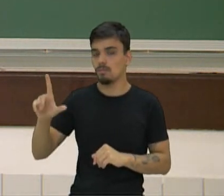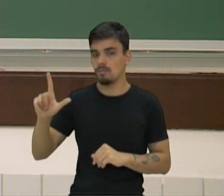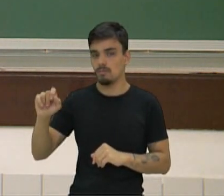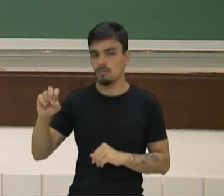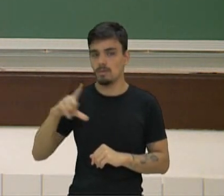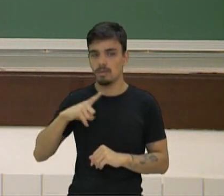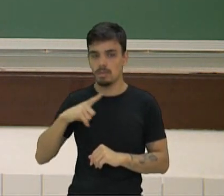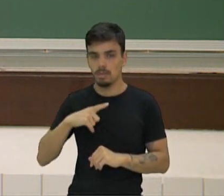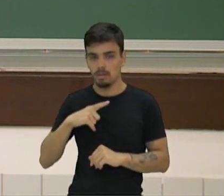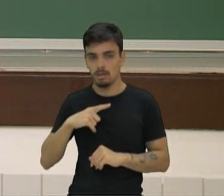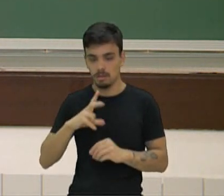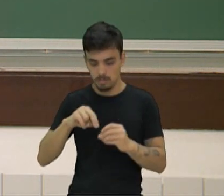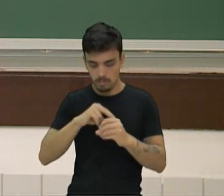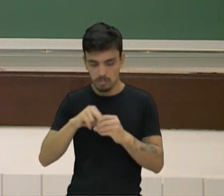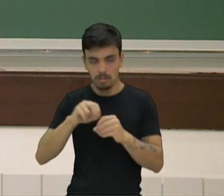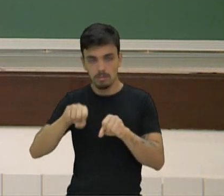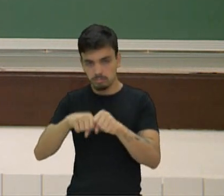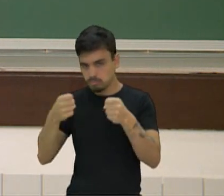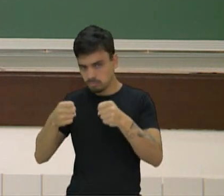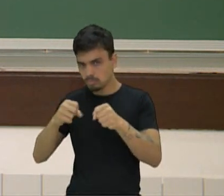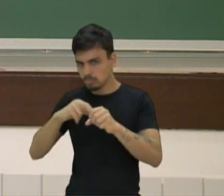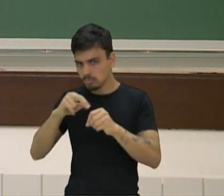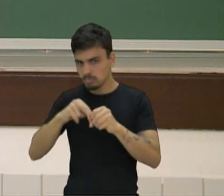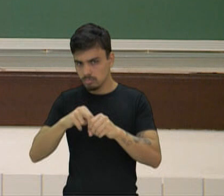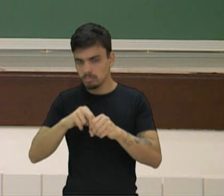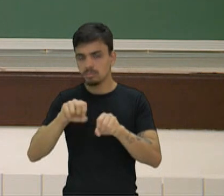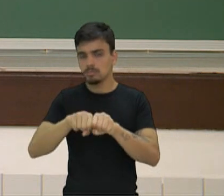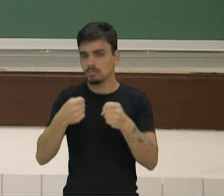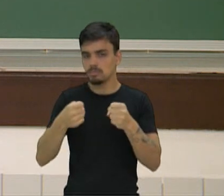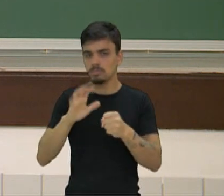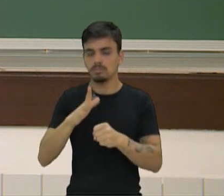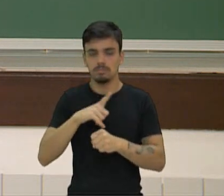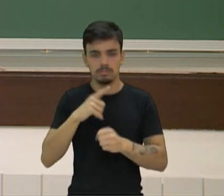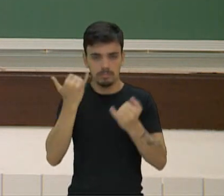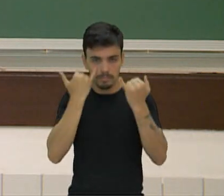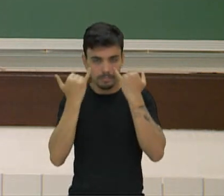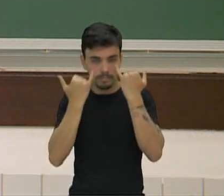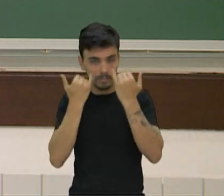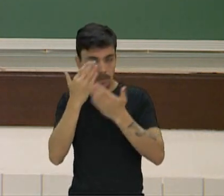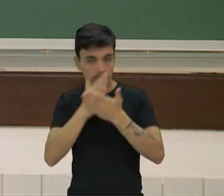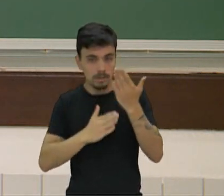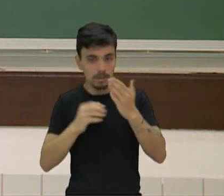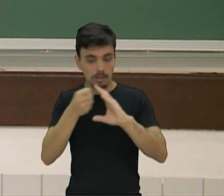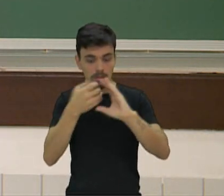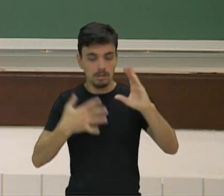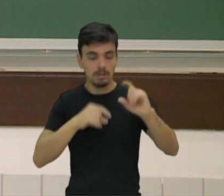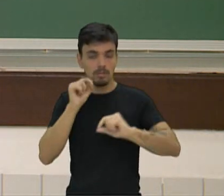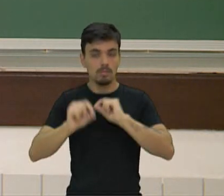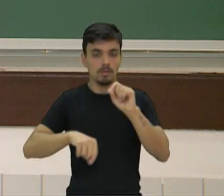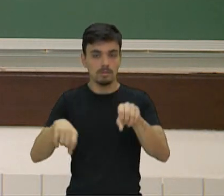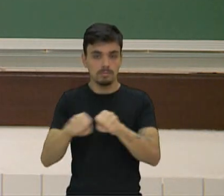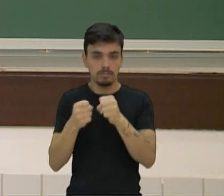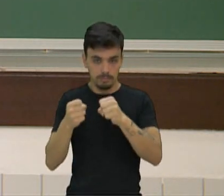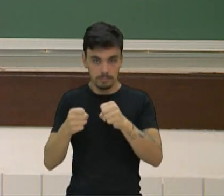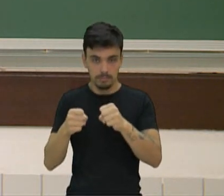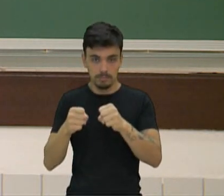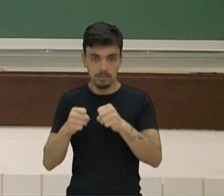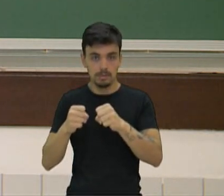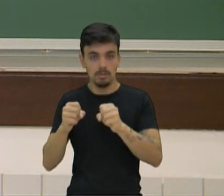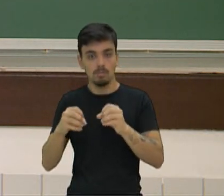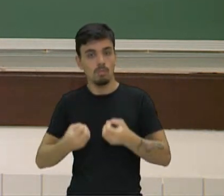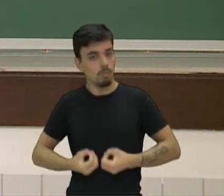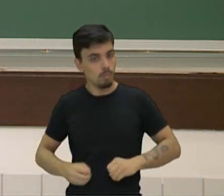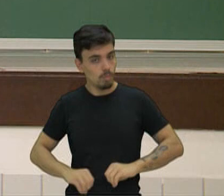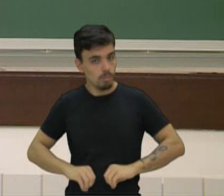ter o seu núcleo destruído. Aquela informação haploide com a metade da característica vai ser destruída e o óvulo vai